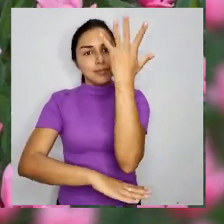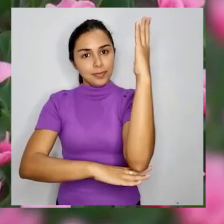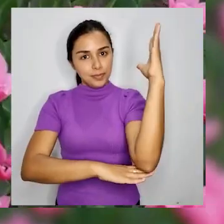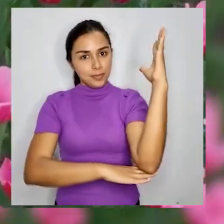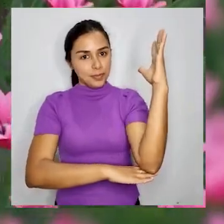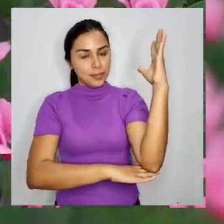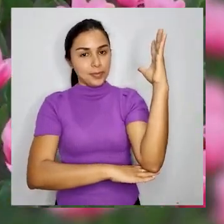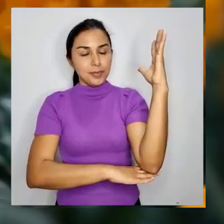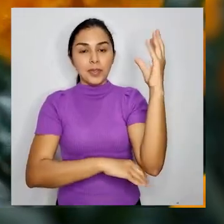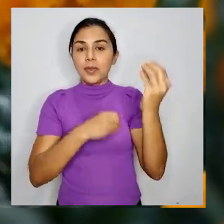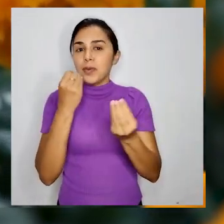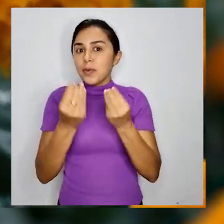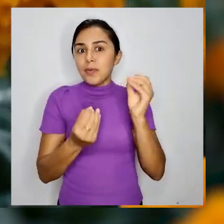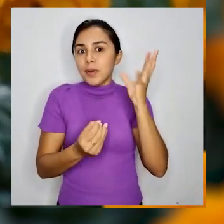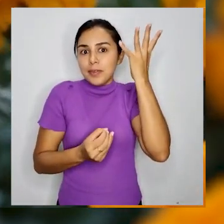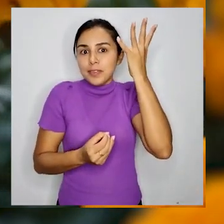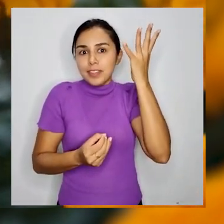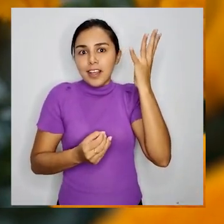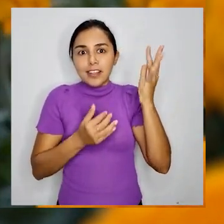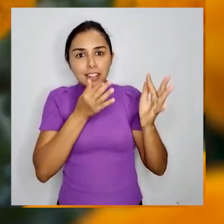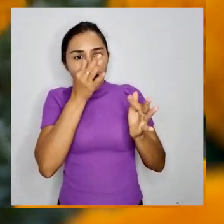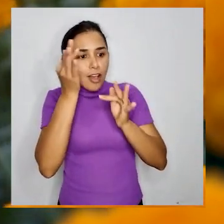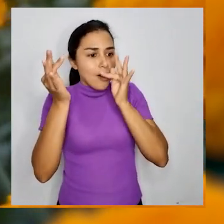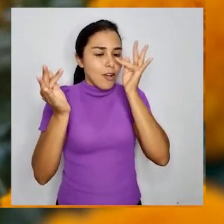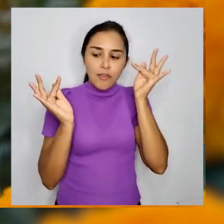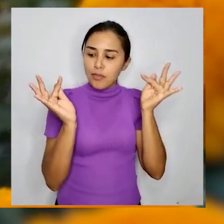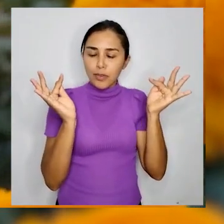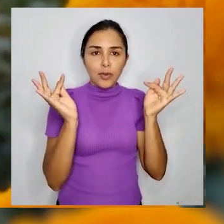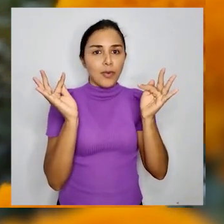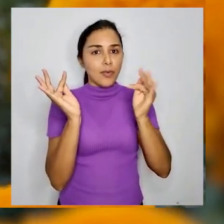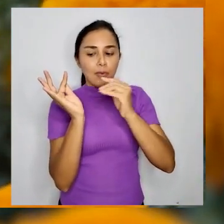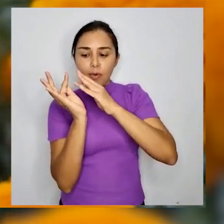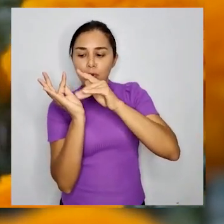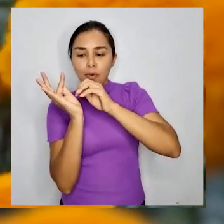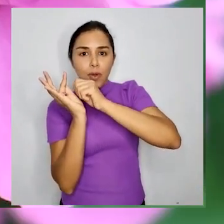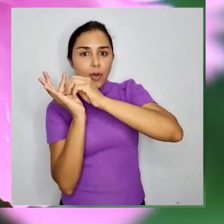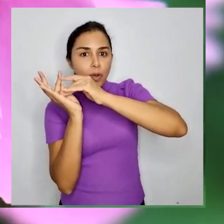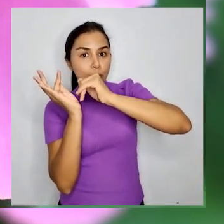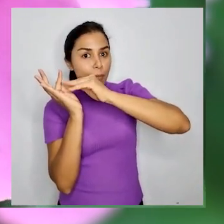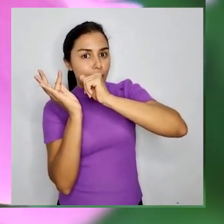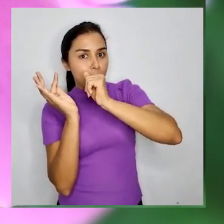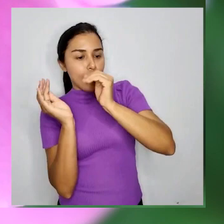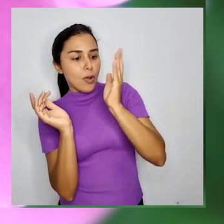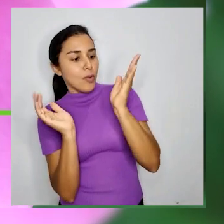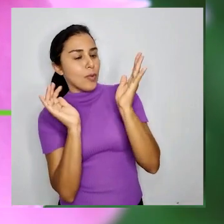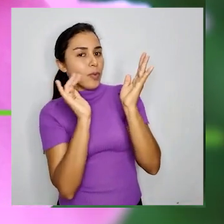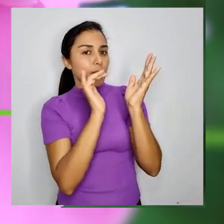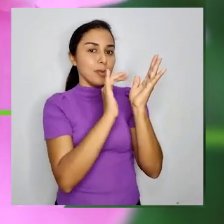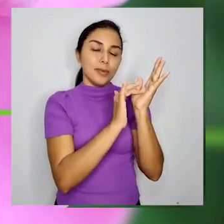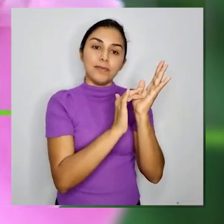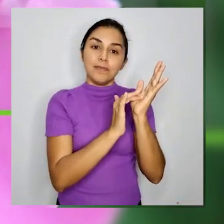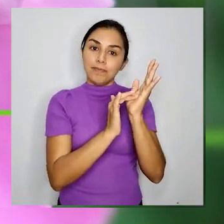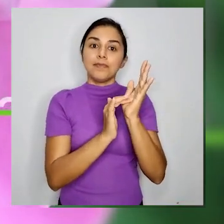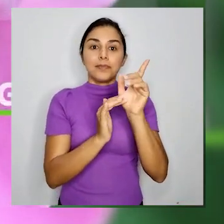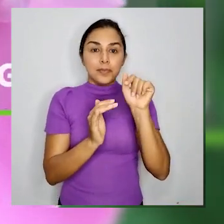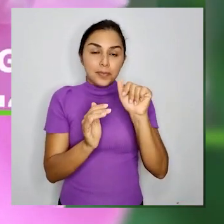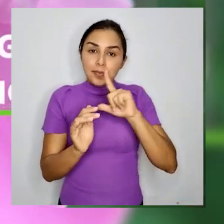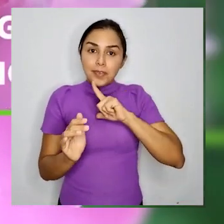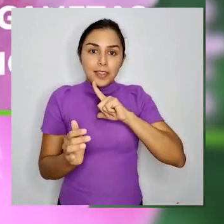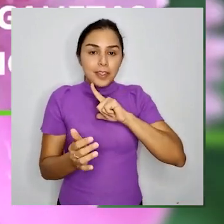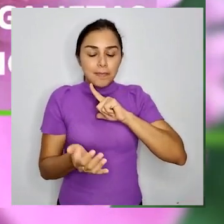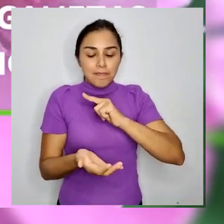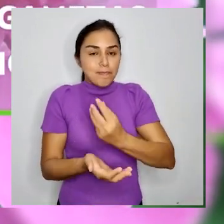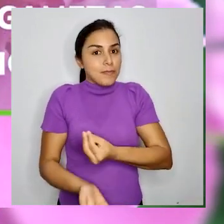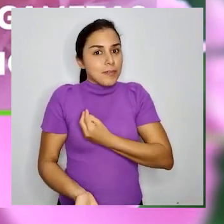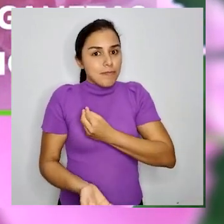das espécies vegetais. Como ocorre a polinização? A polinização natural trata do transporte do pólen através de